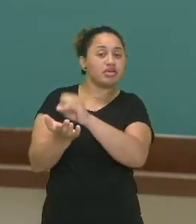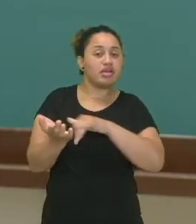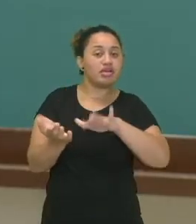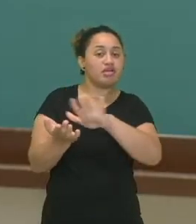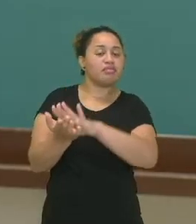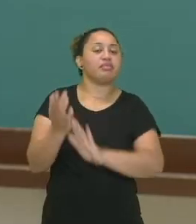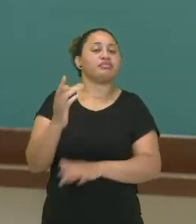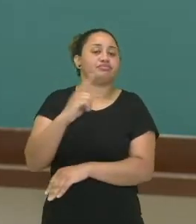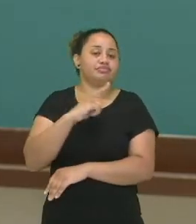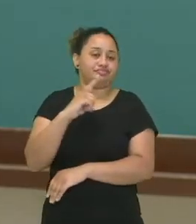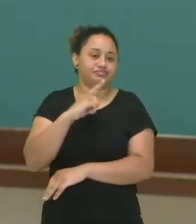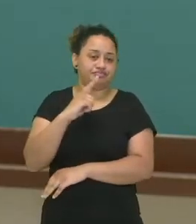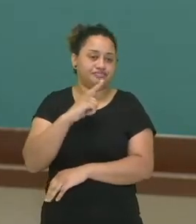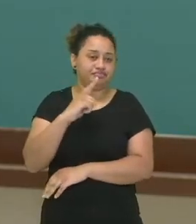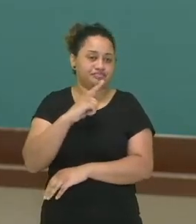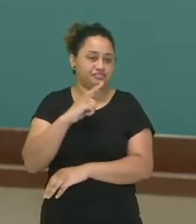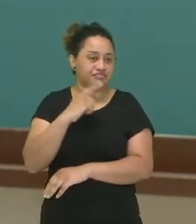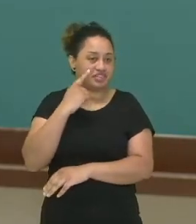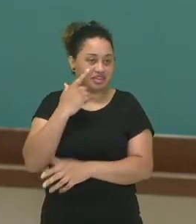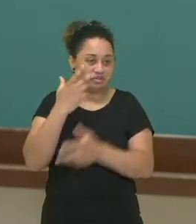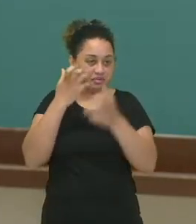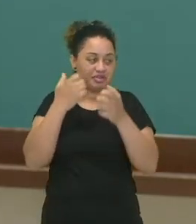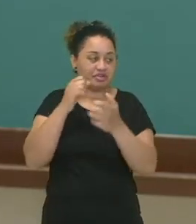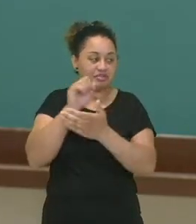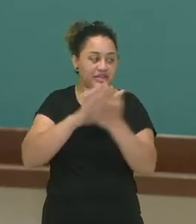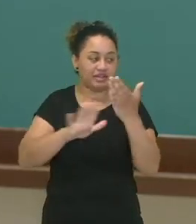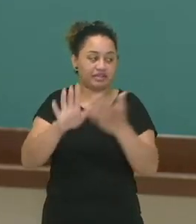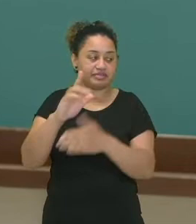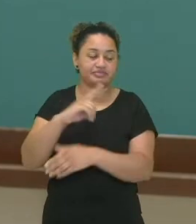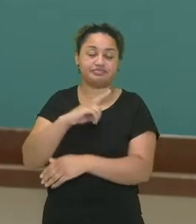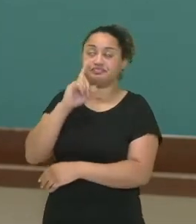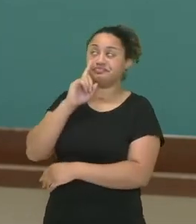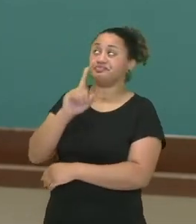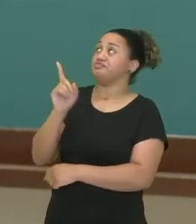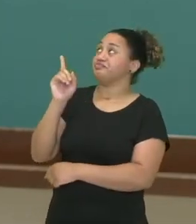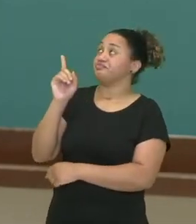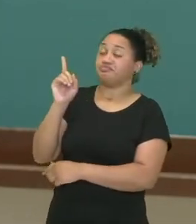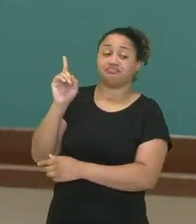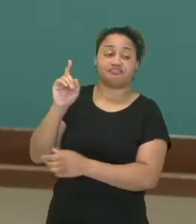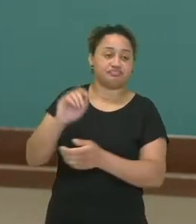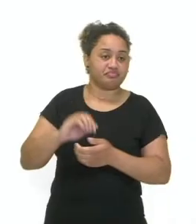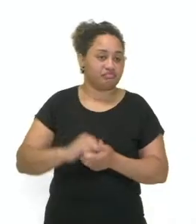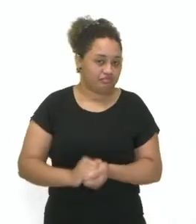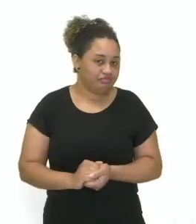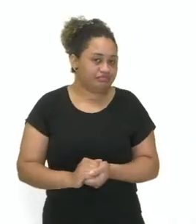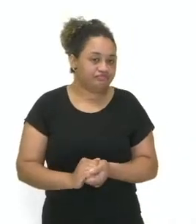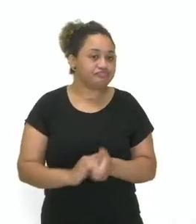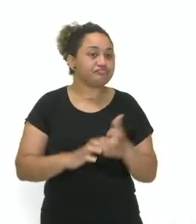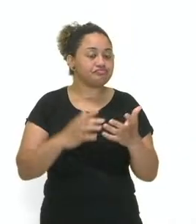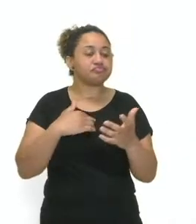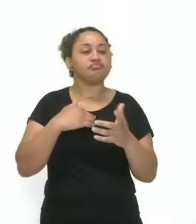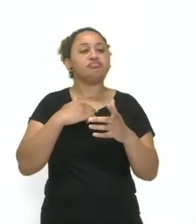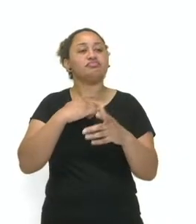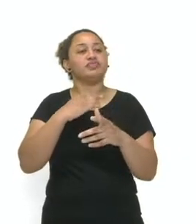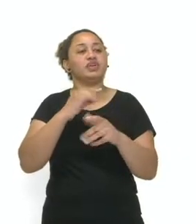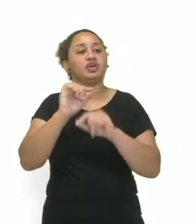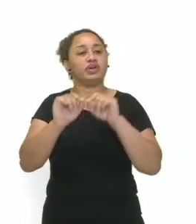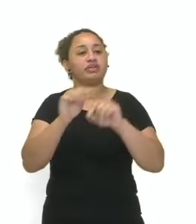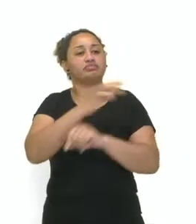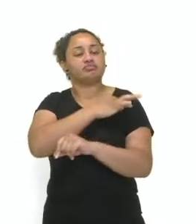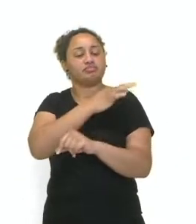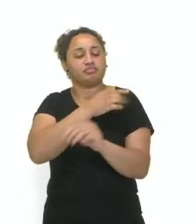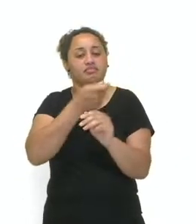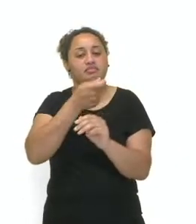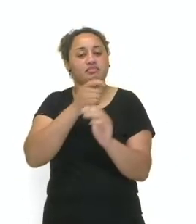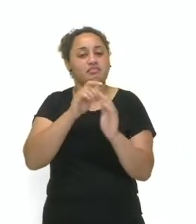só aqui do ladinho a imagem representando. Então é uma técnica que se entalha a madeira com a